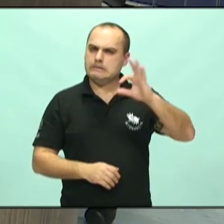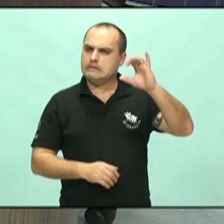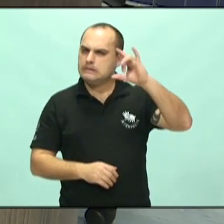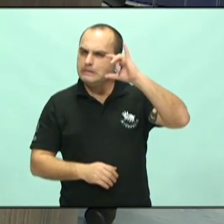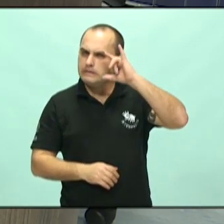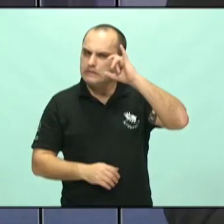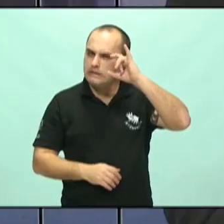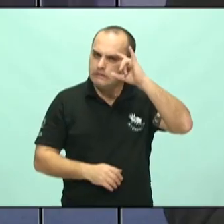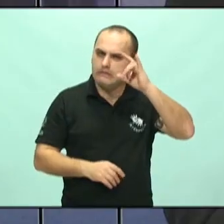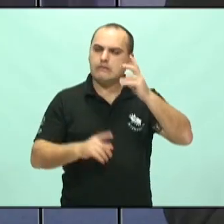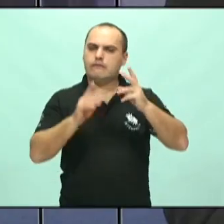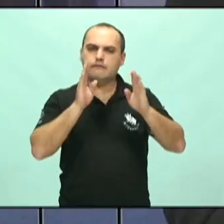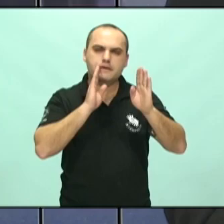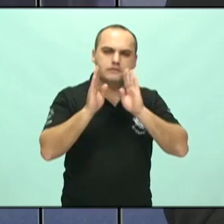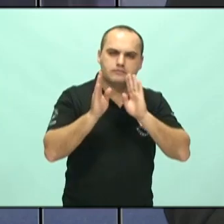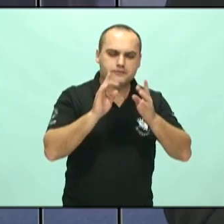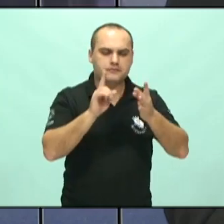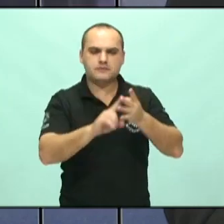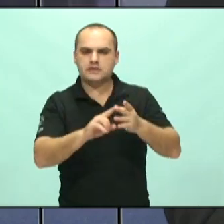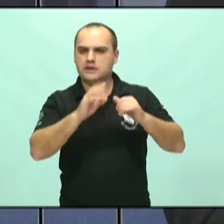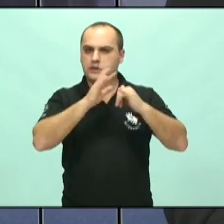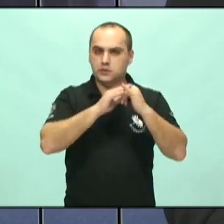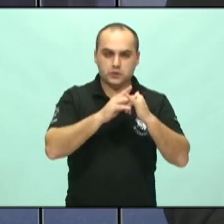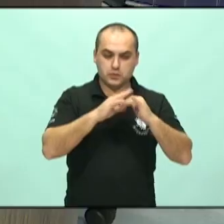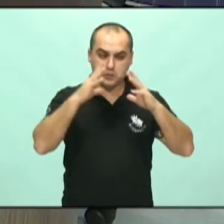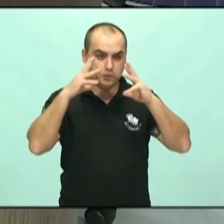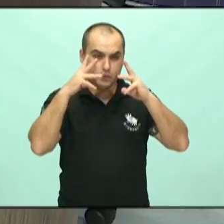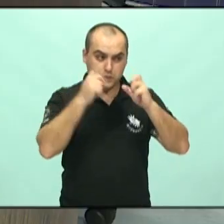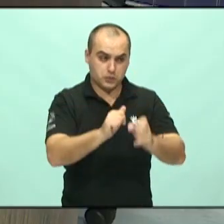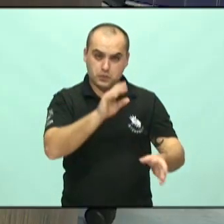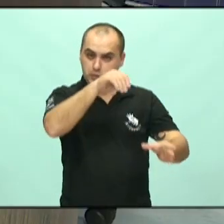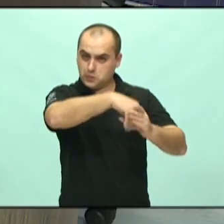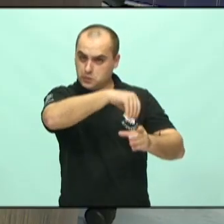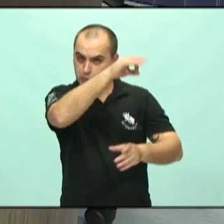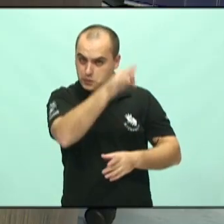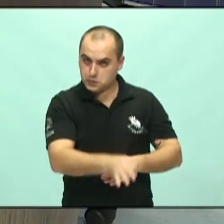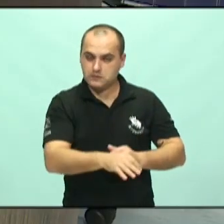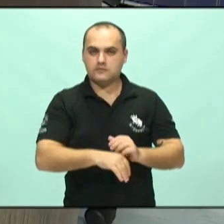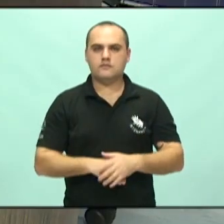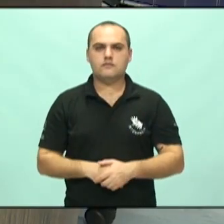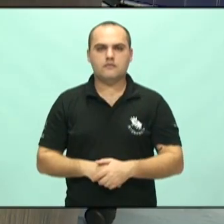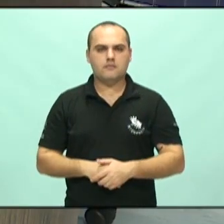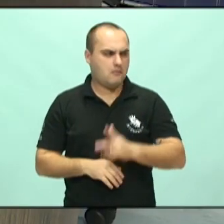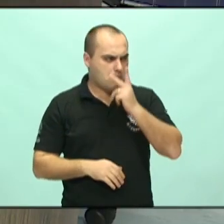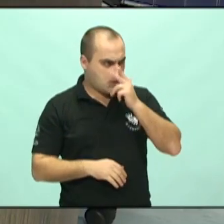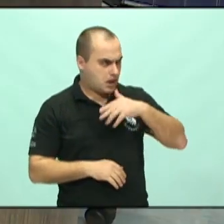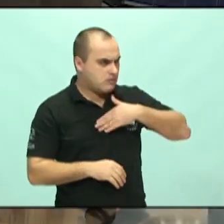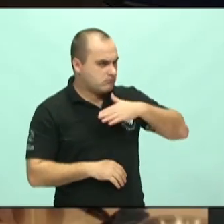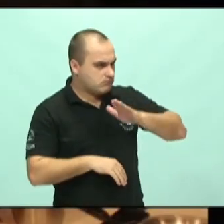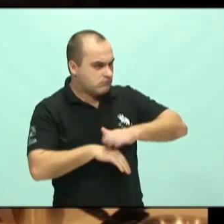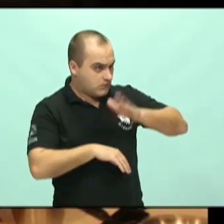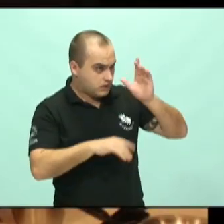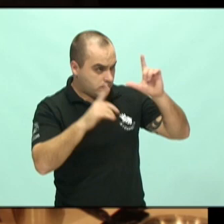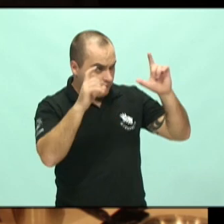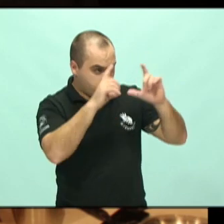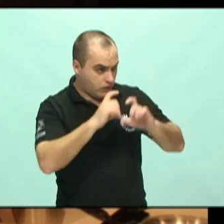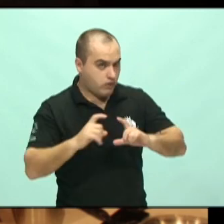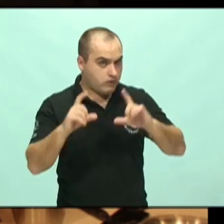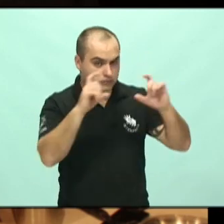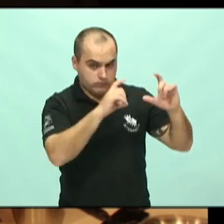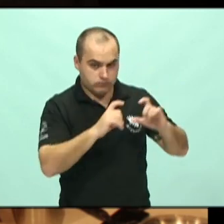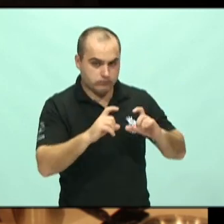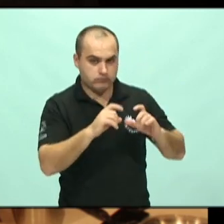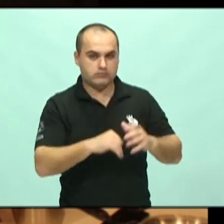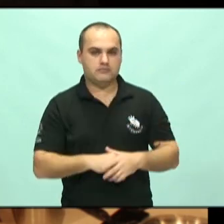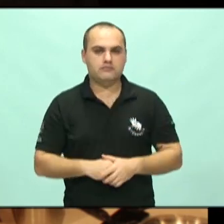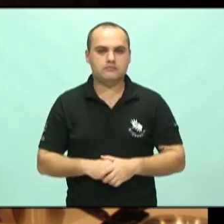Facebook, canal no YouTube, site, tem tudo lá. Acho que nós temos mais umas fotos para passar e para a gente